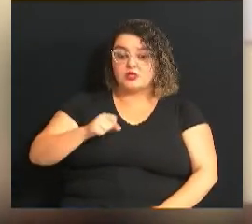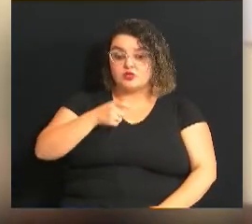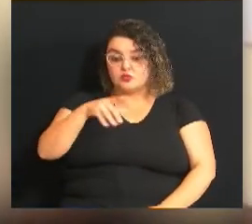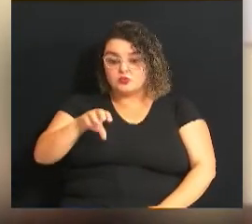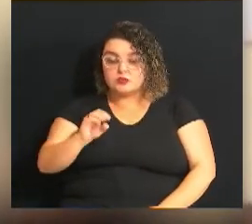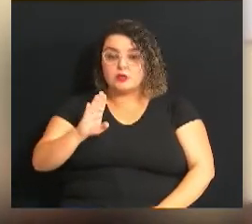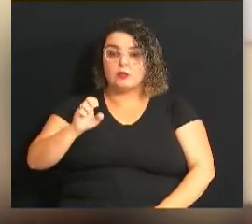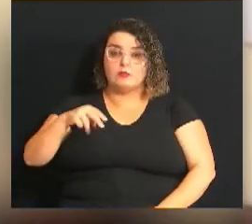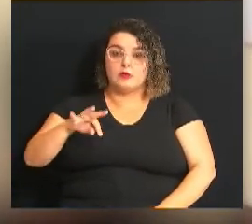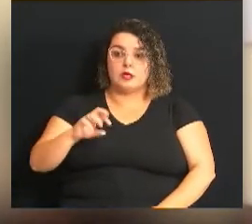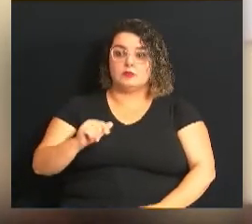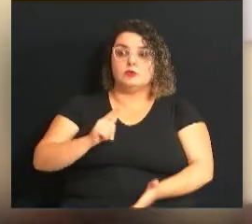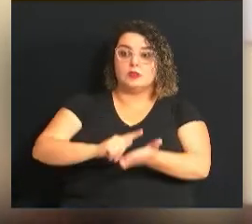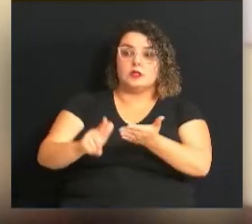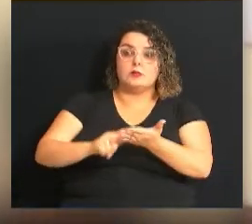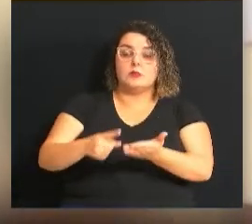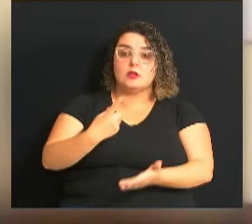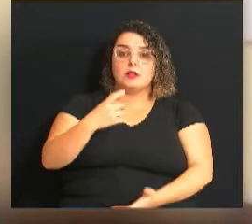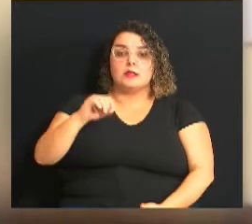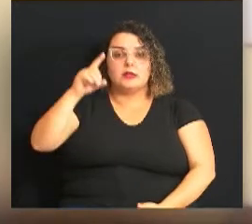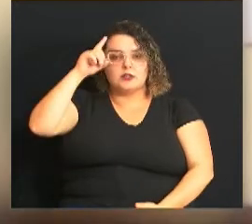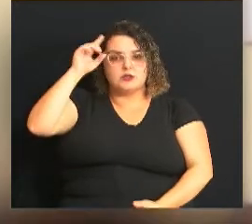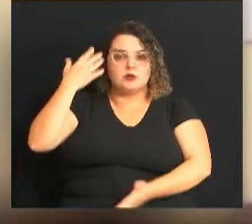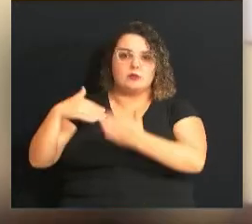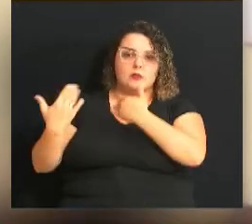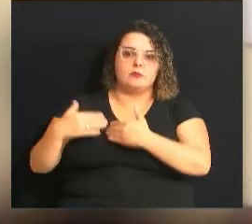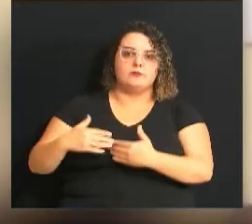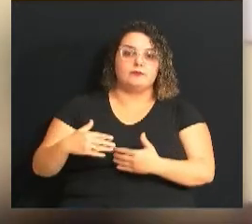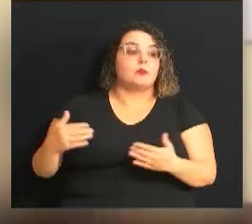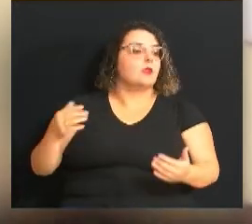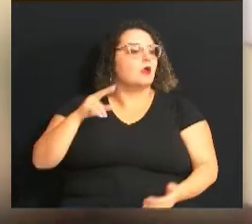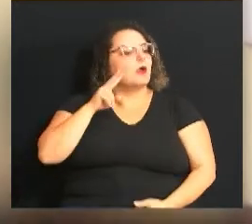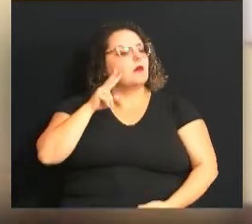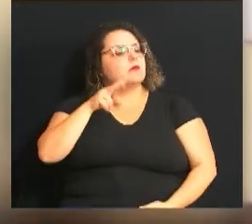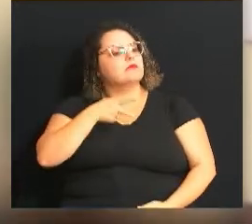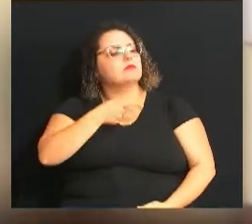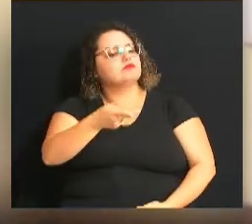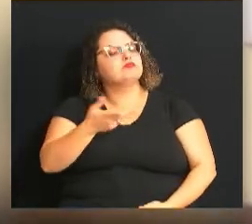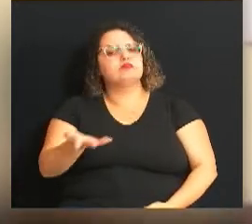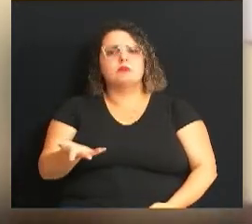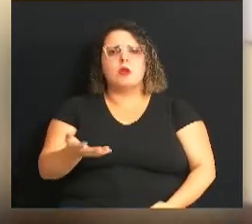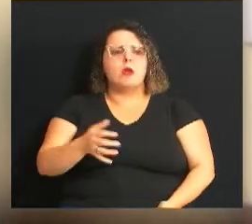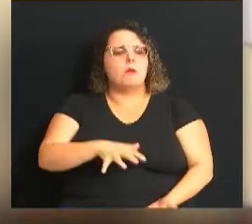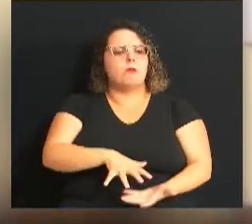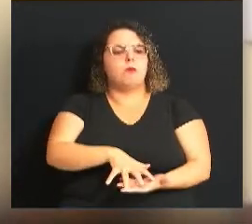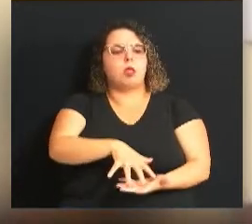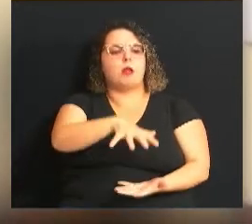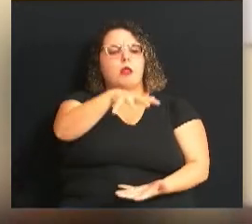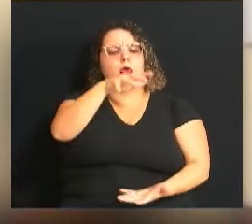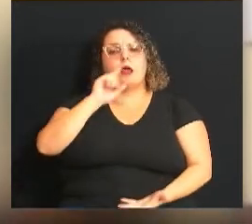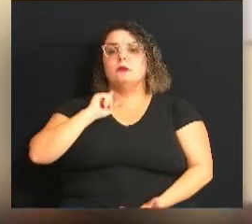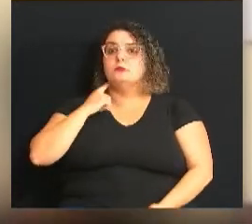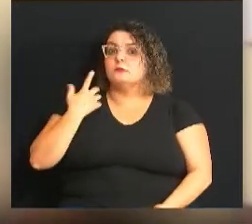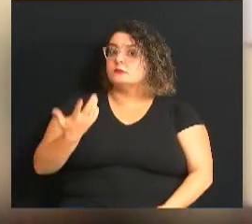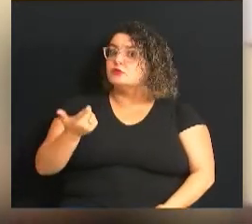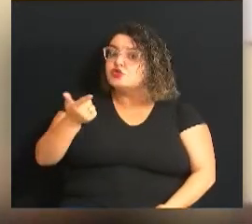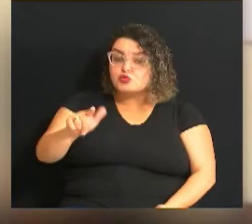limpamos há 10 dias atrás e já está cheio de entulho de novo. Então, aquele que estiver fazendo sua